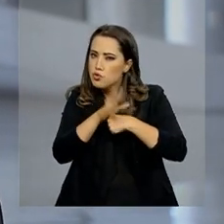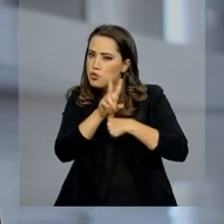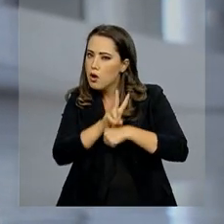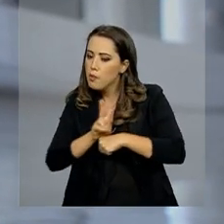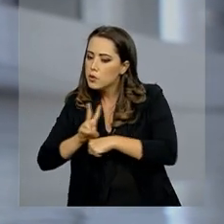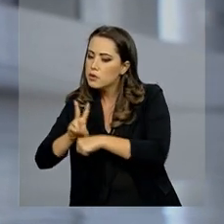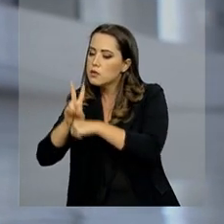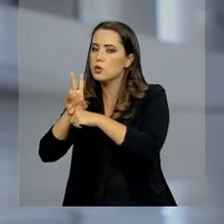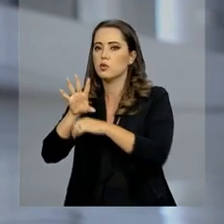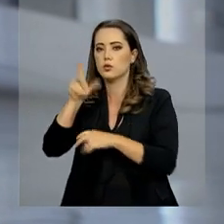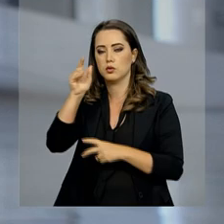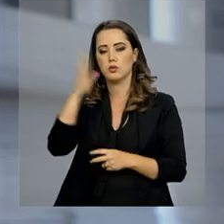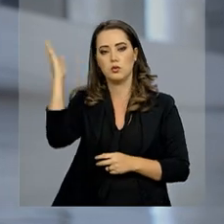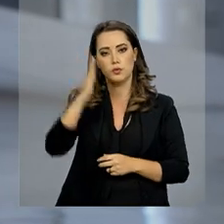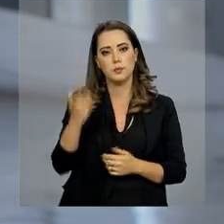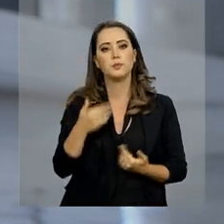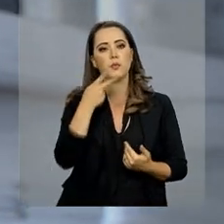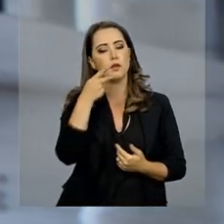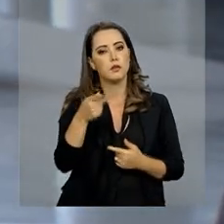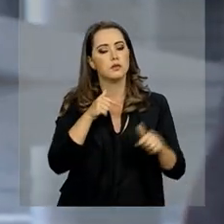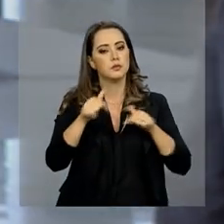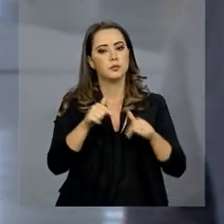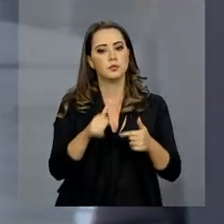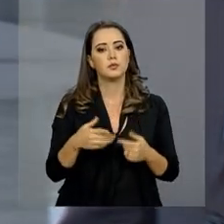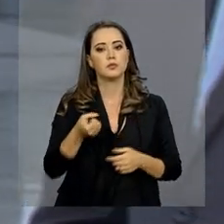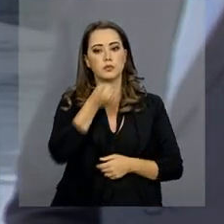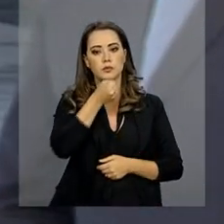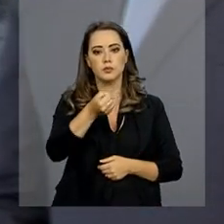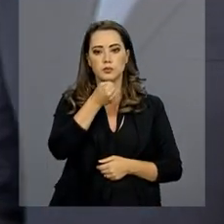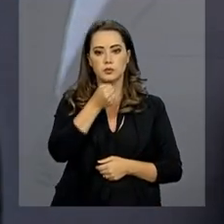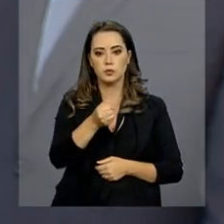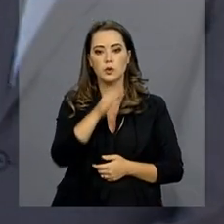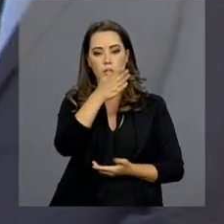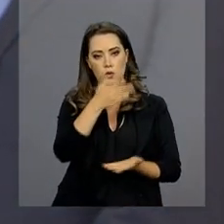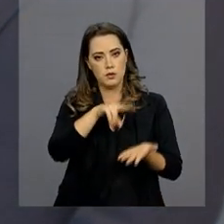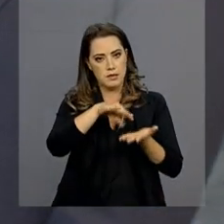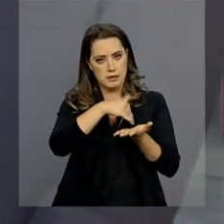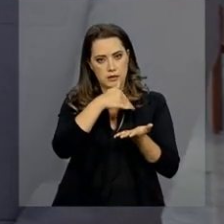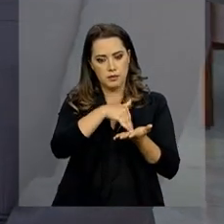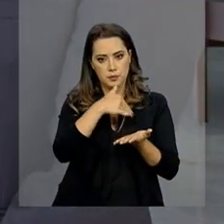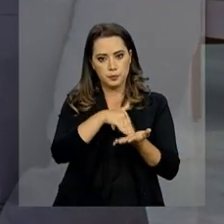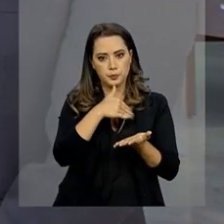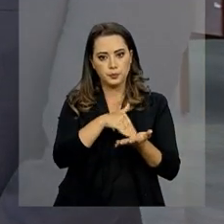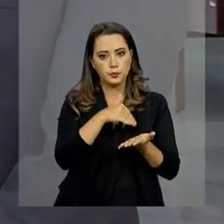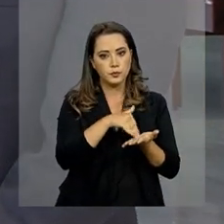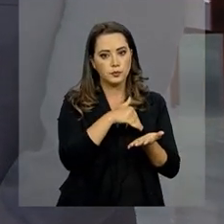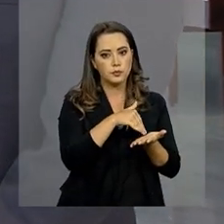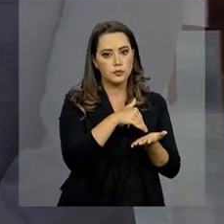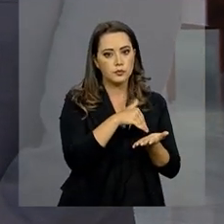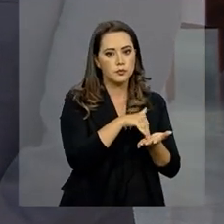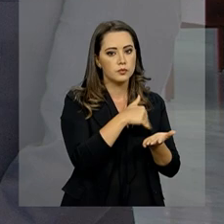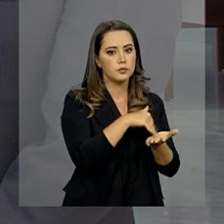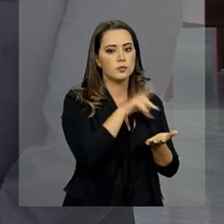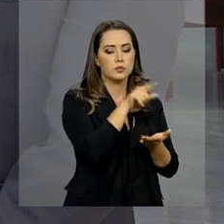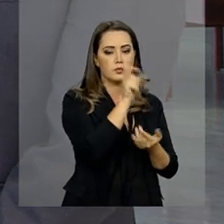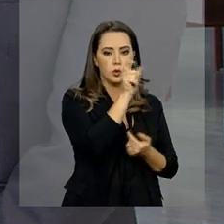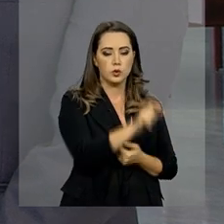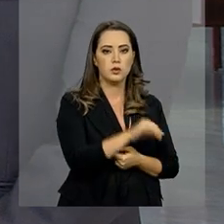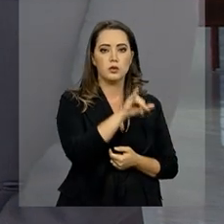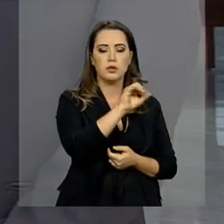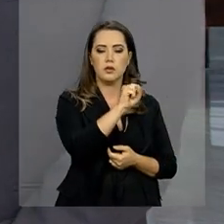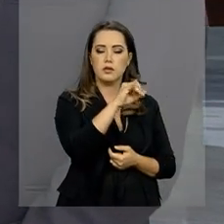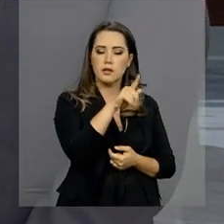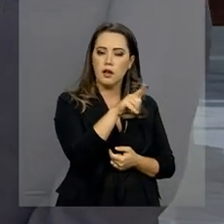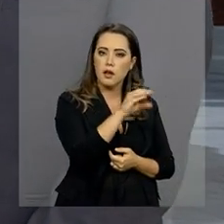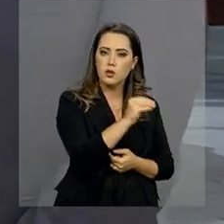e as ações do ministério eu entrevisto o secretário adjunto da secretaria nacional de cidadania sérgio paulo nascimento